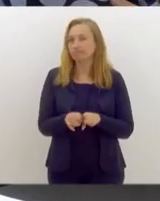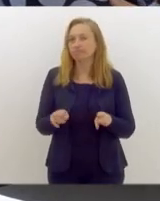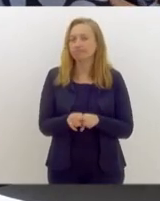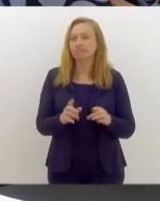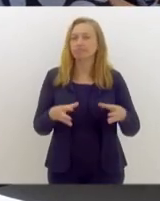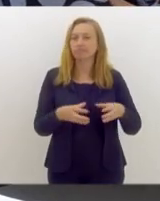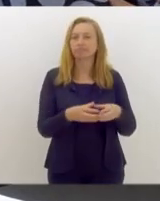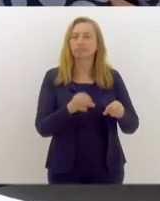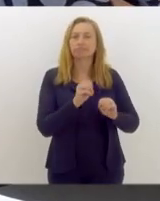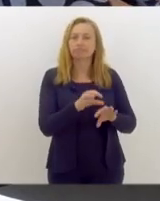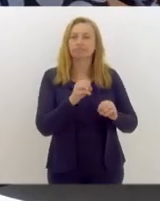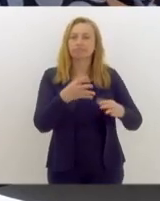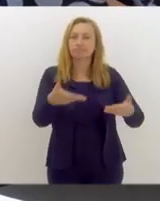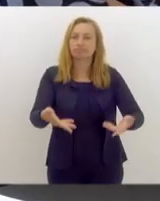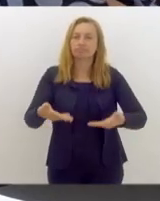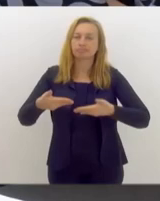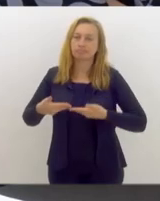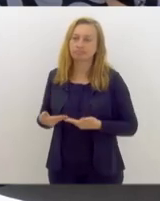Educação para receber